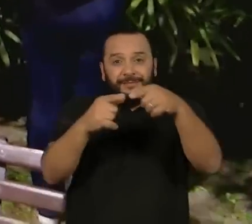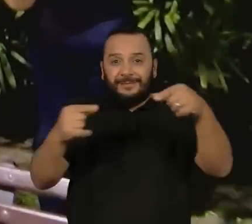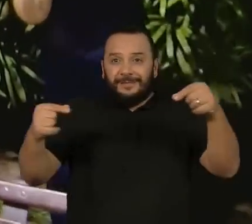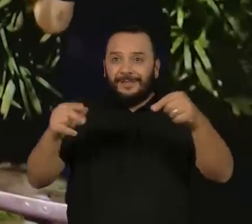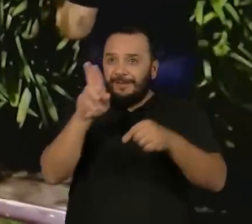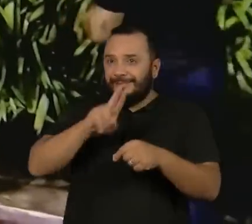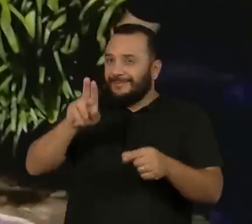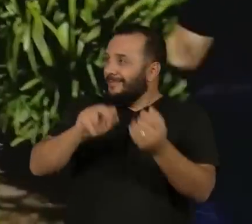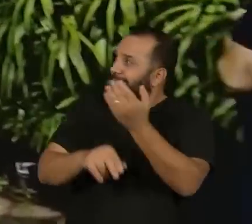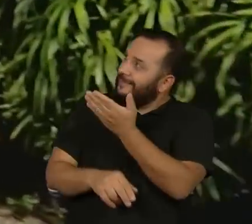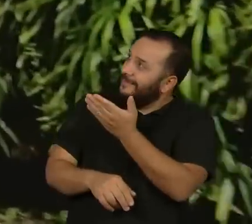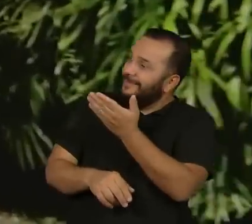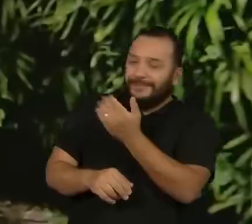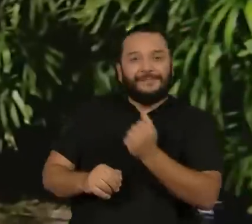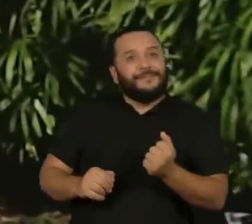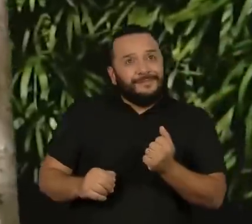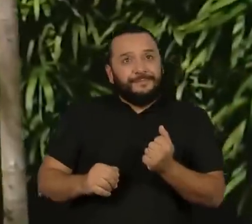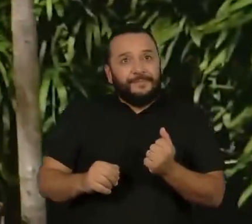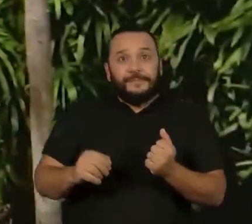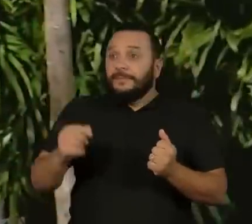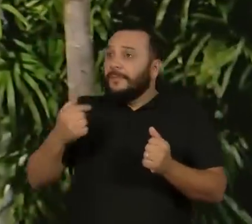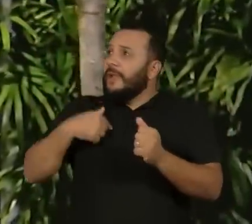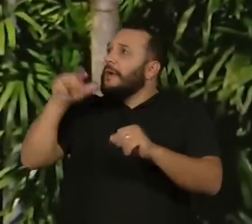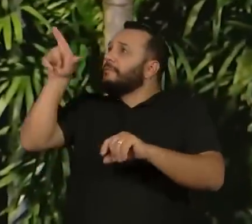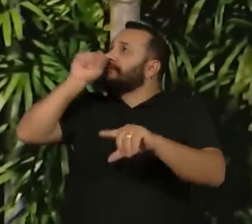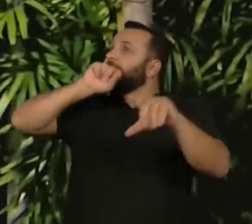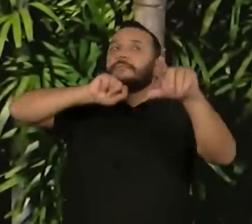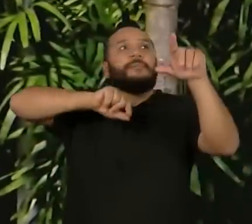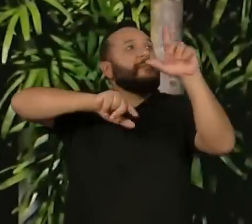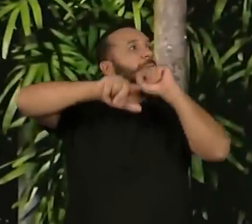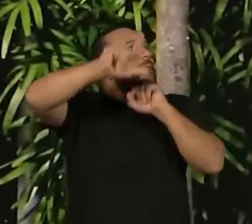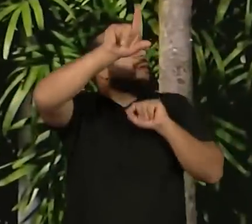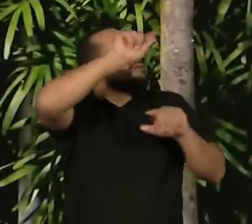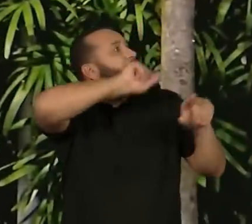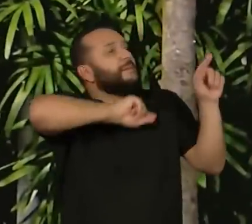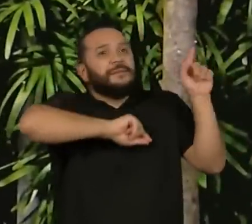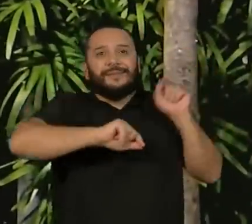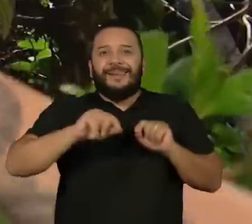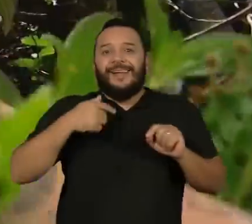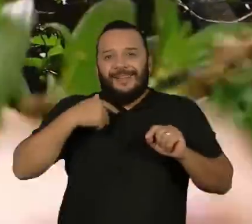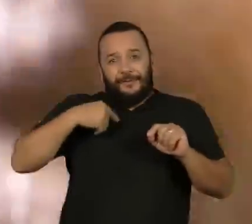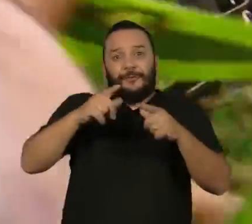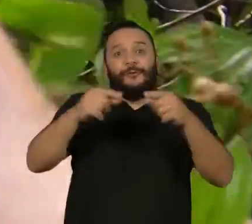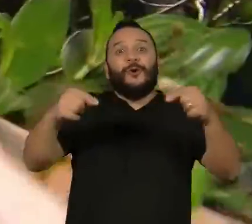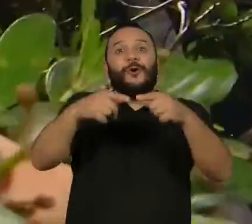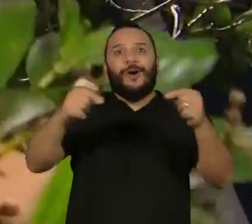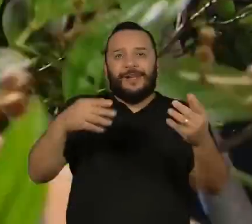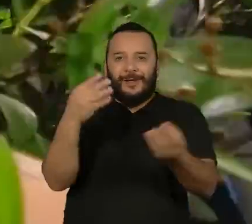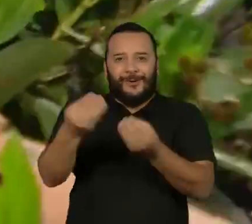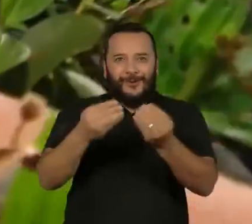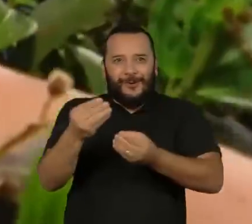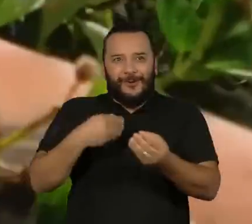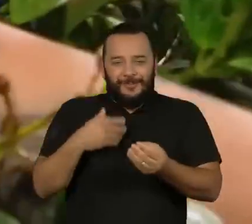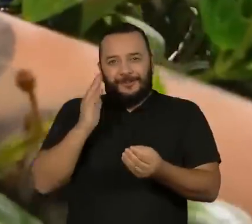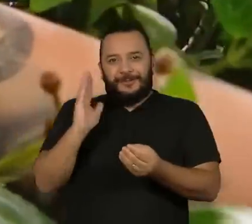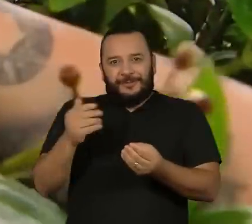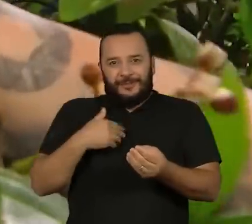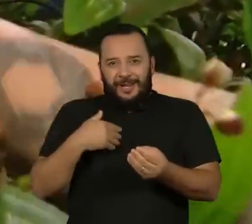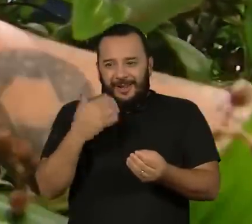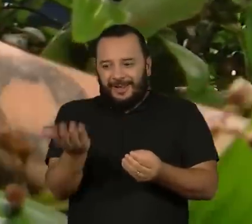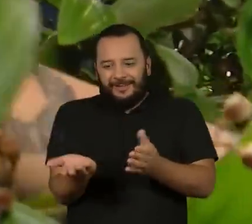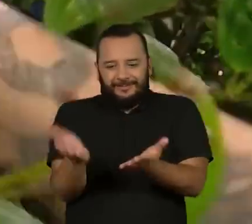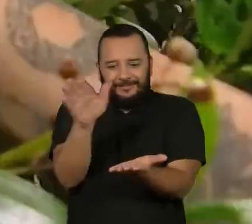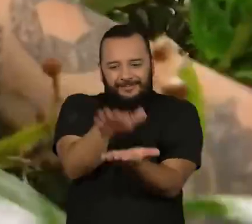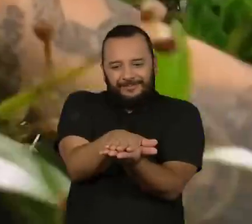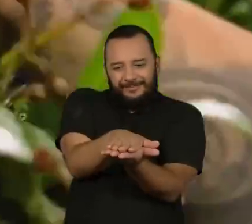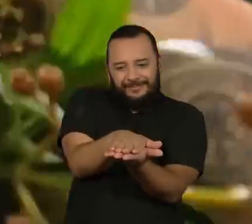ser explorada. Durante a atividade, as educadoras aprendem técnicas básicas de modelagem e texturização,